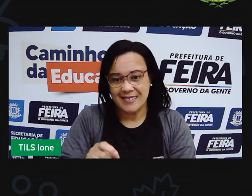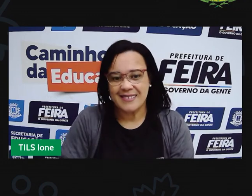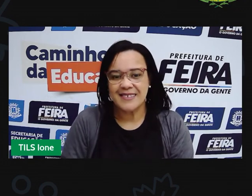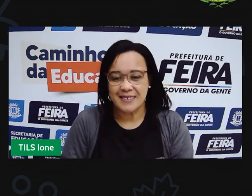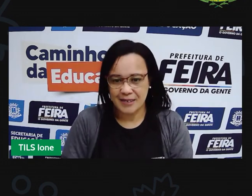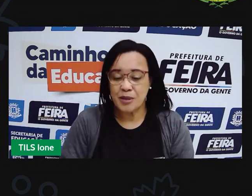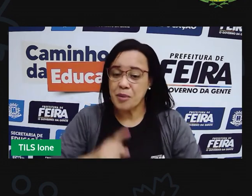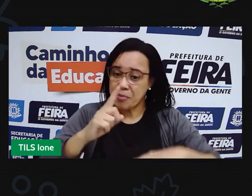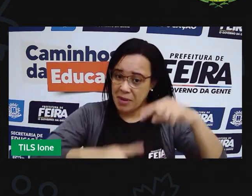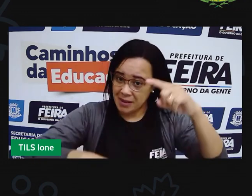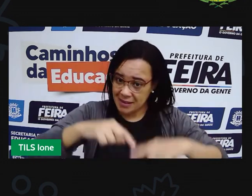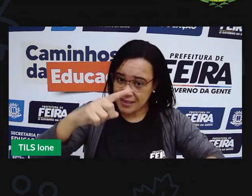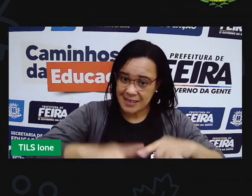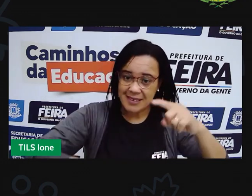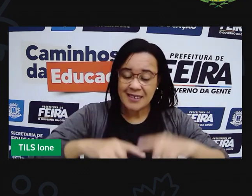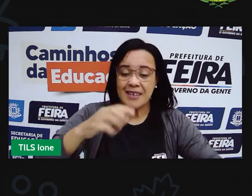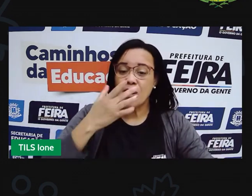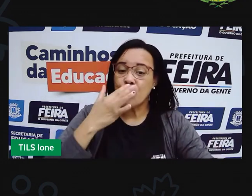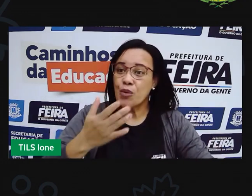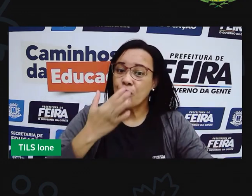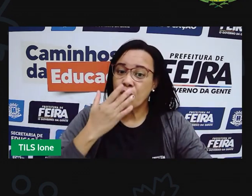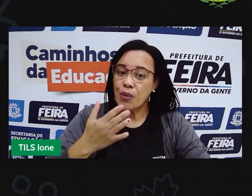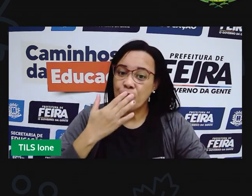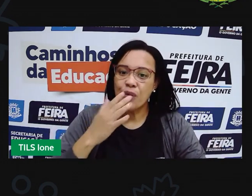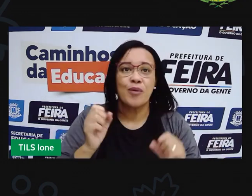baixar o material com imagens para colorir também.